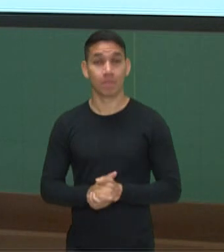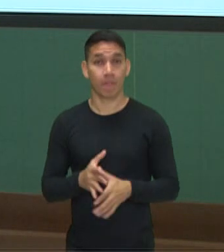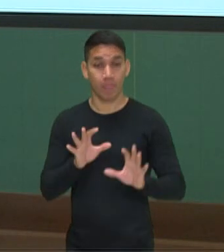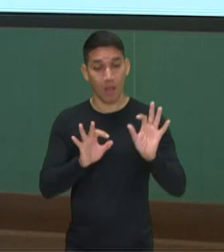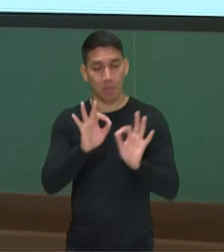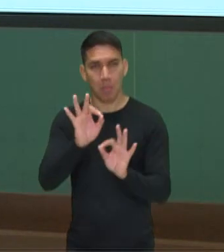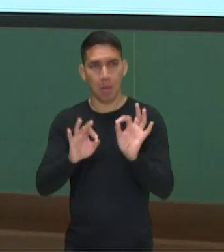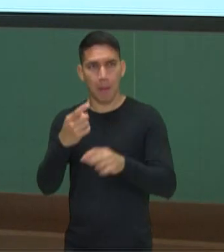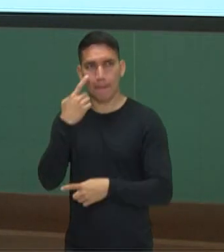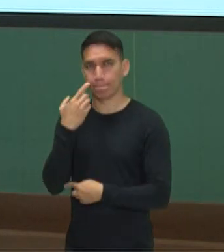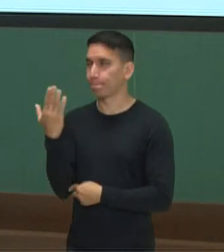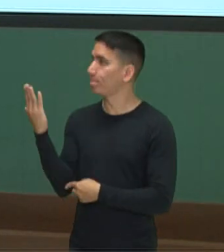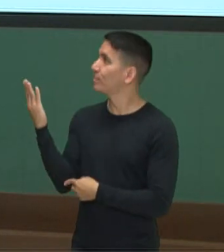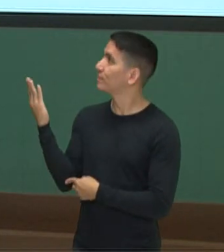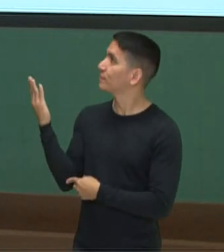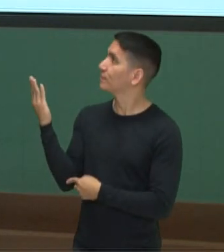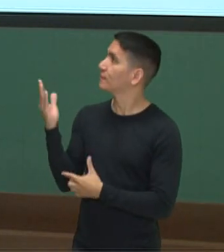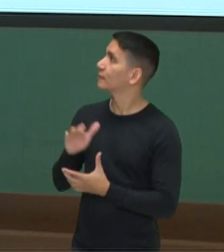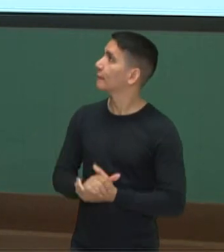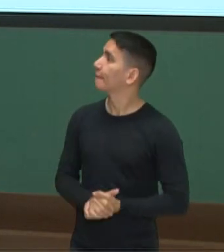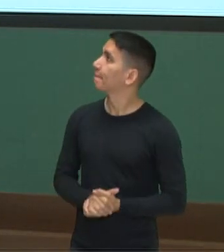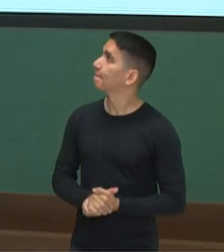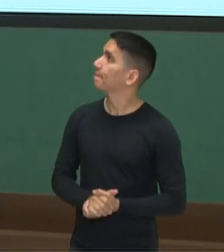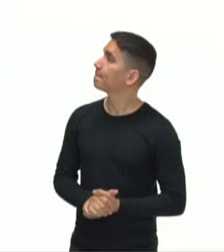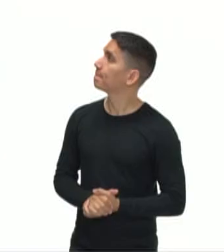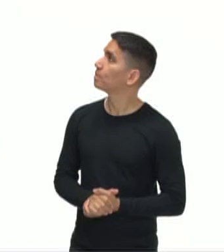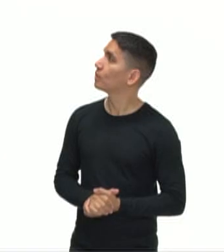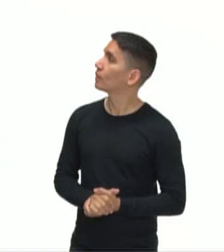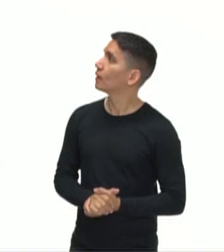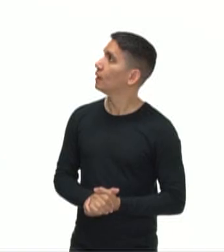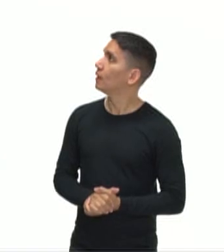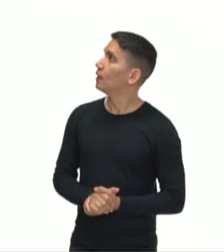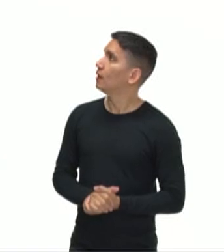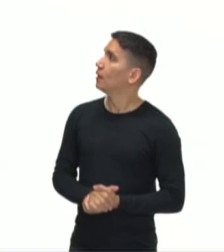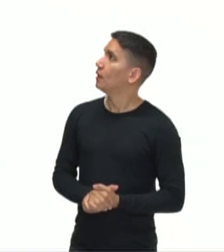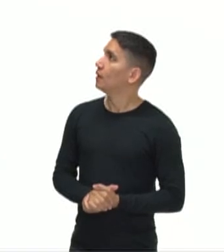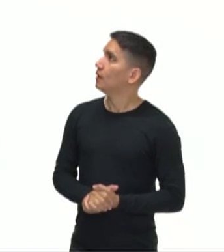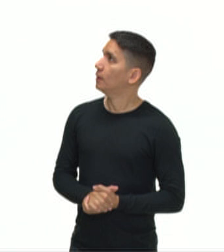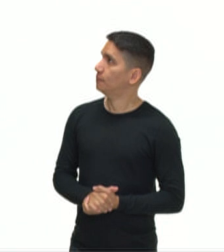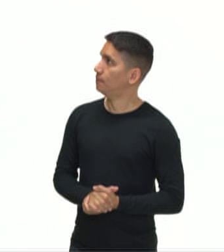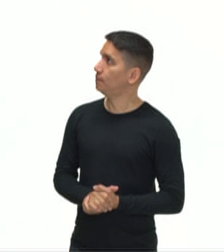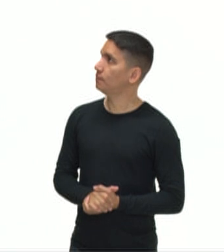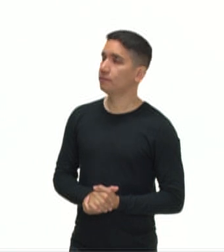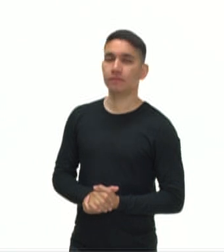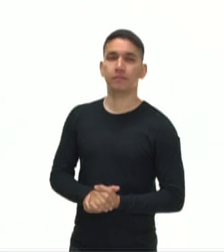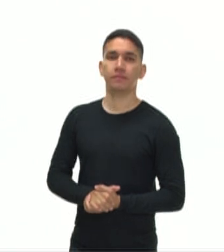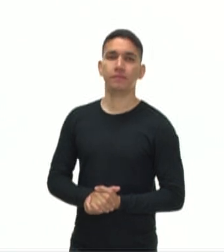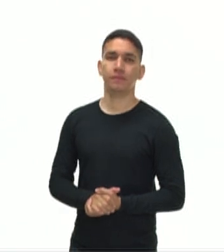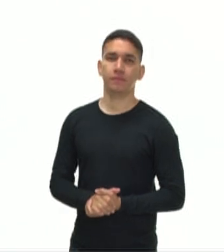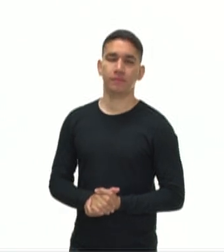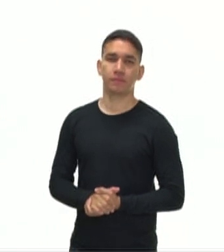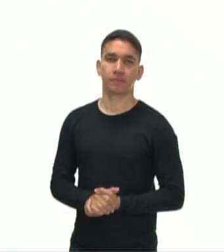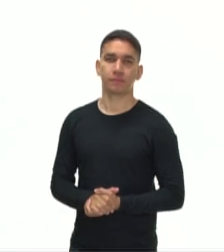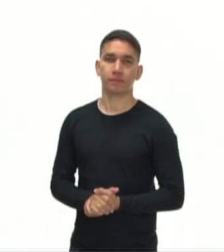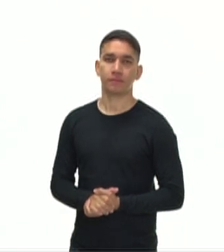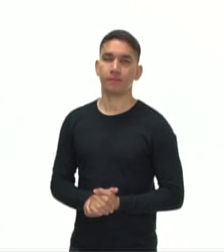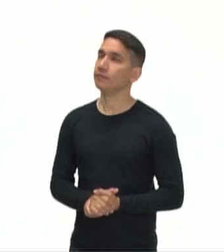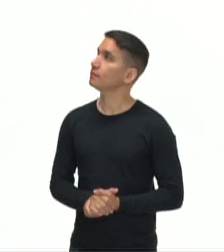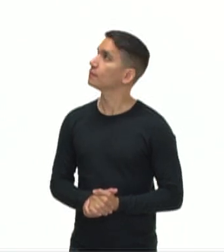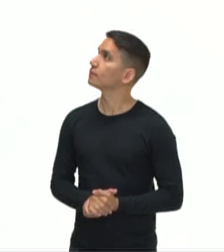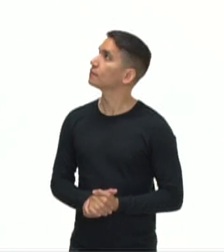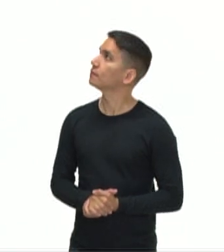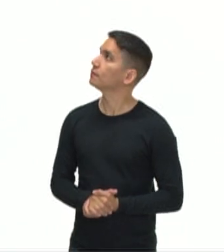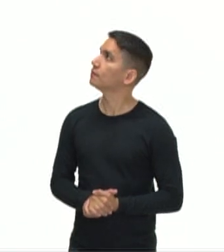Montando a divisão. 12x ao quadrado divididos por 3x, monômio por